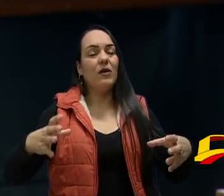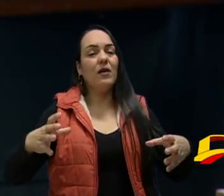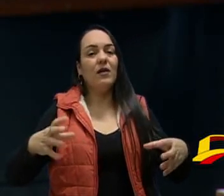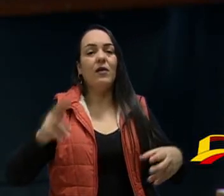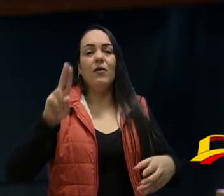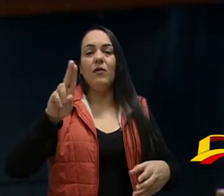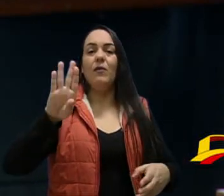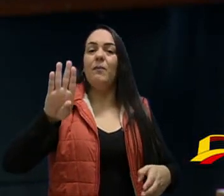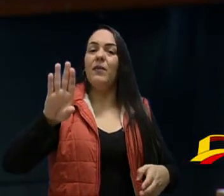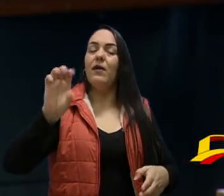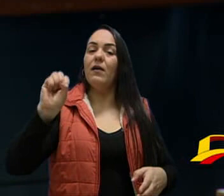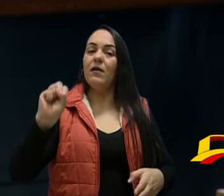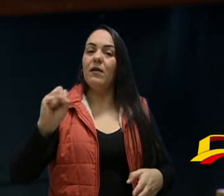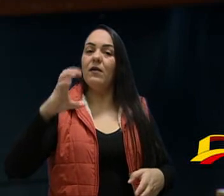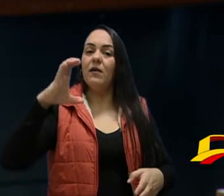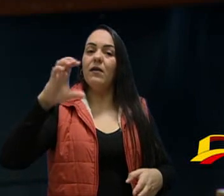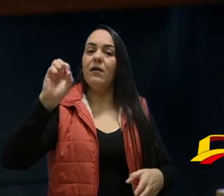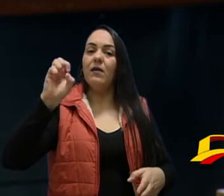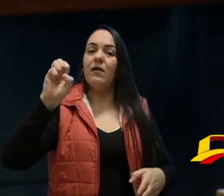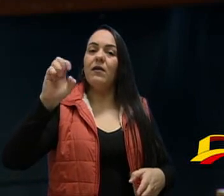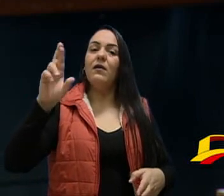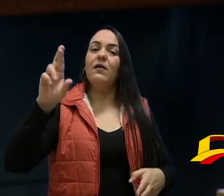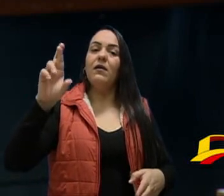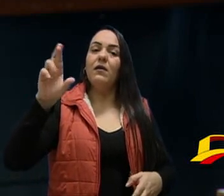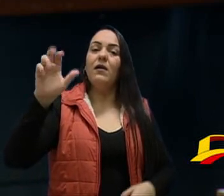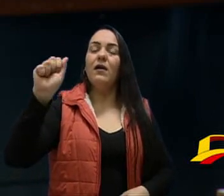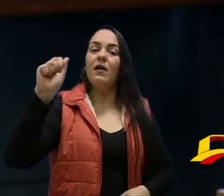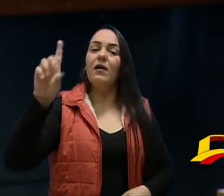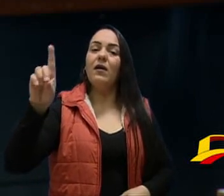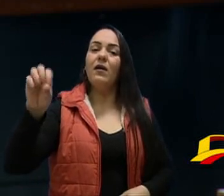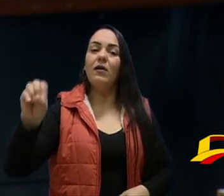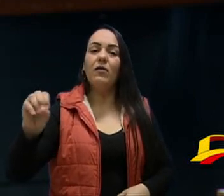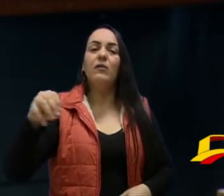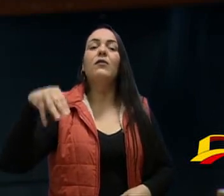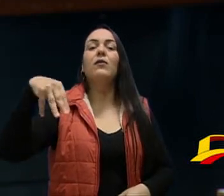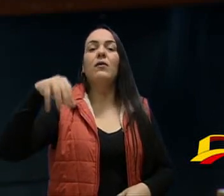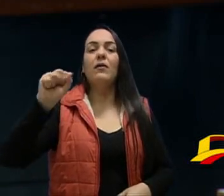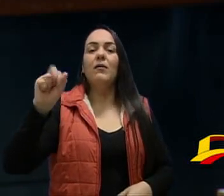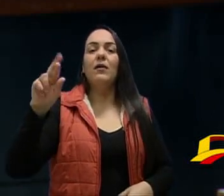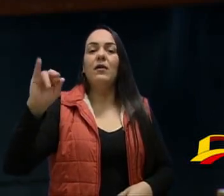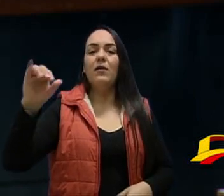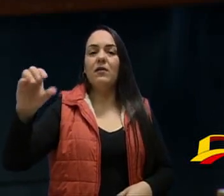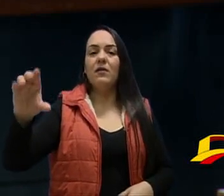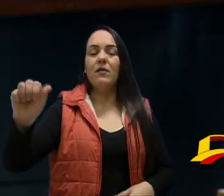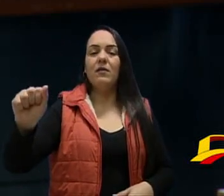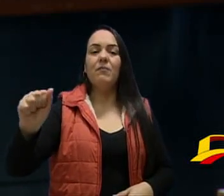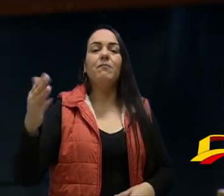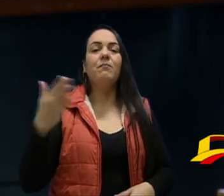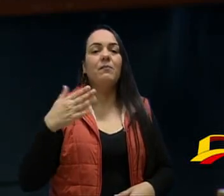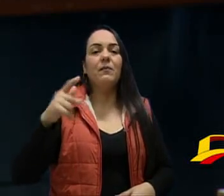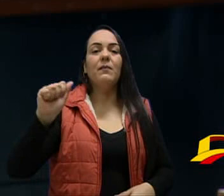territórios da ubs cerrado márcia mendes aparecidinha